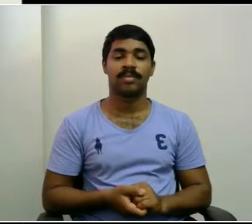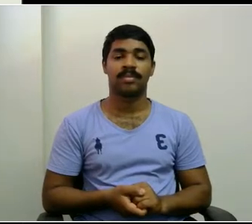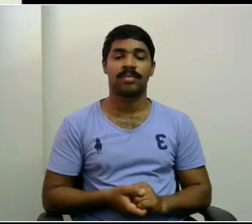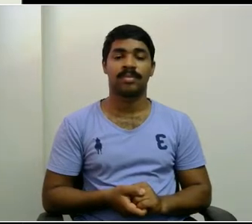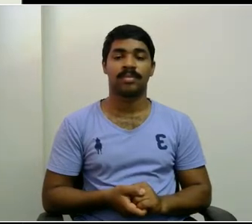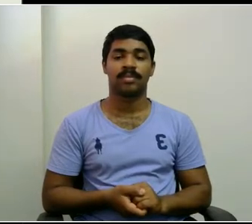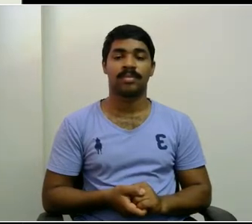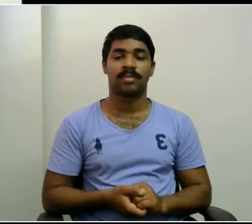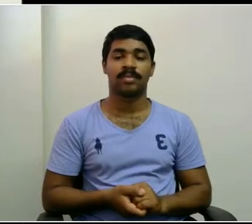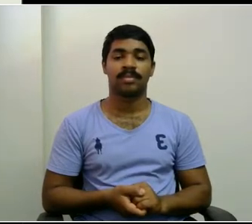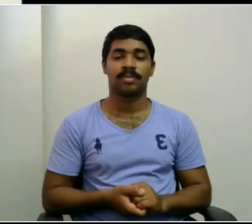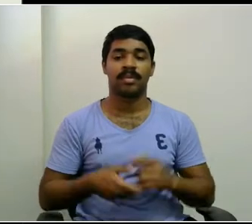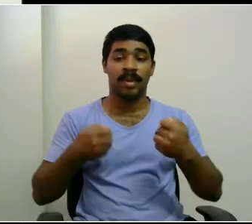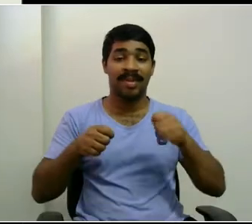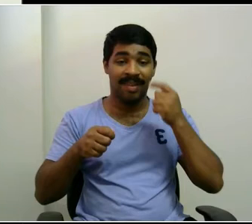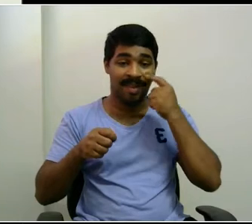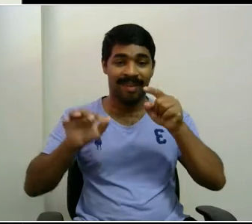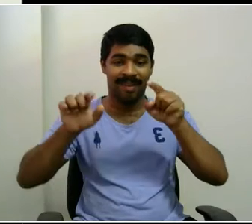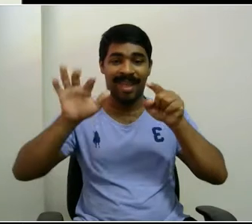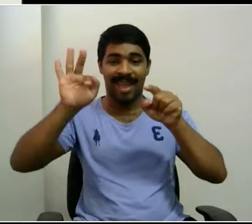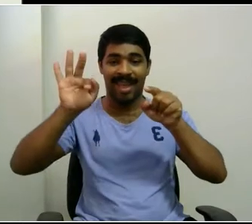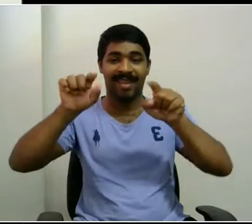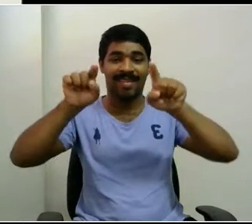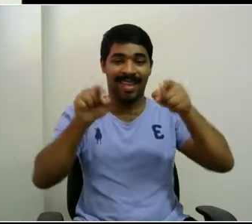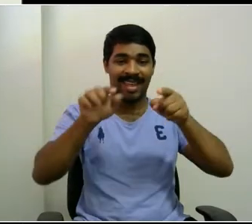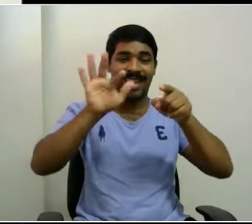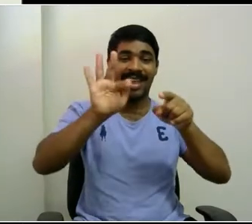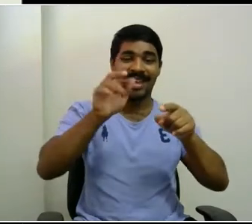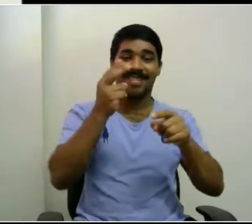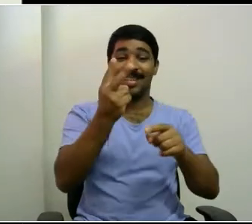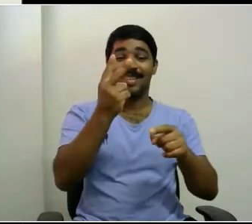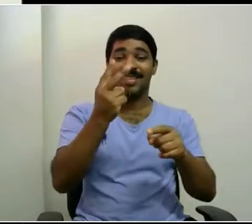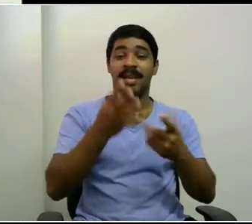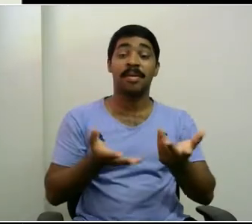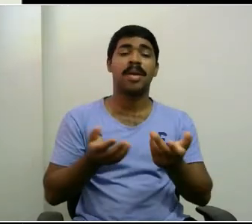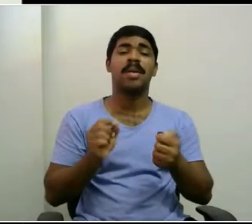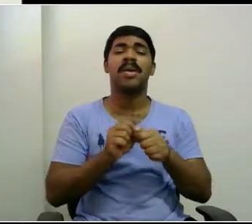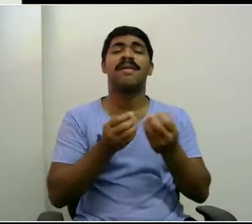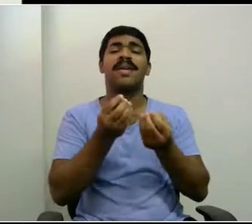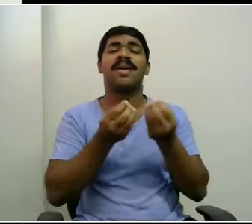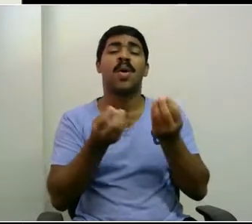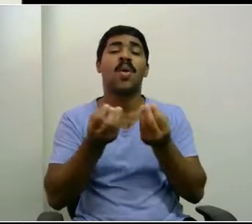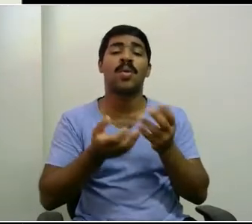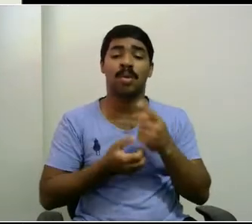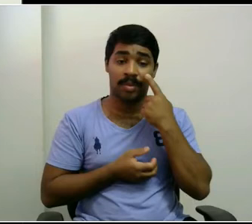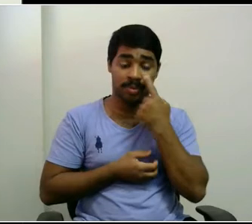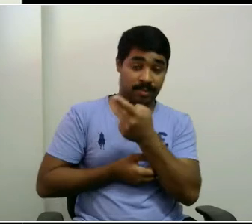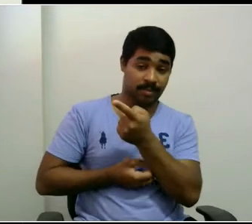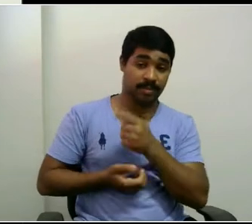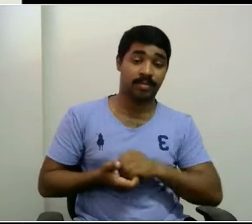gente vai ter que pegar novamente esse valor aqui e substituir na função aqui de novo. Então, vamos lá.